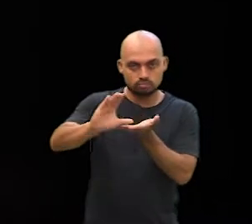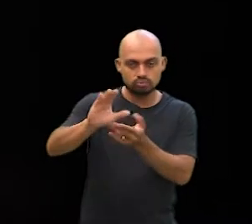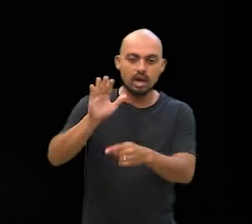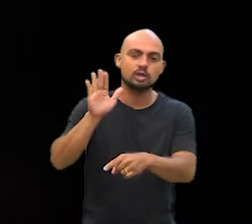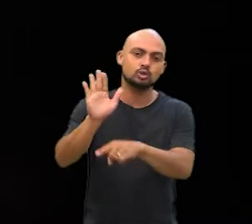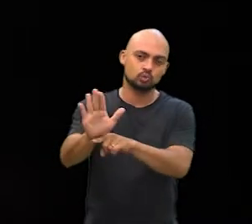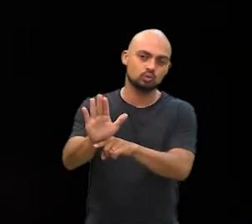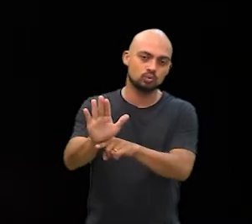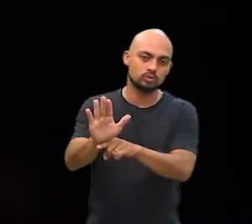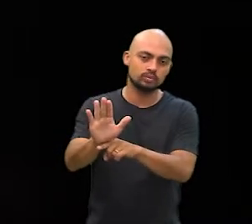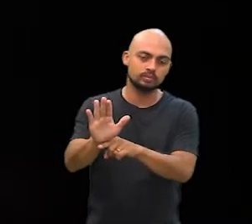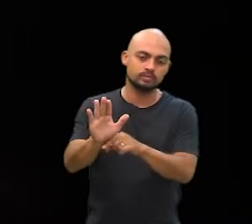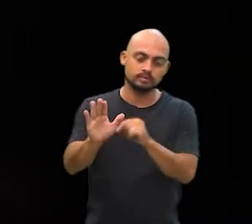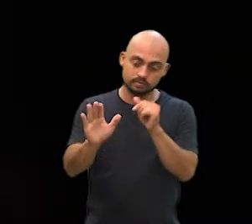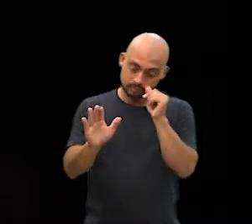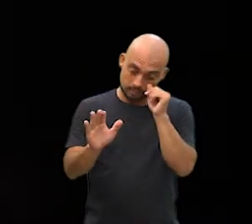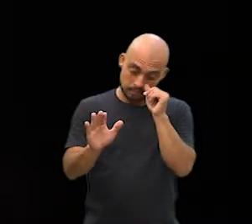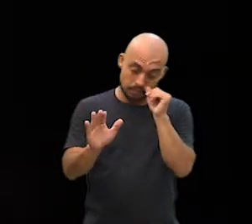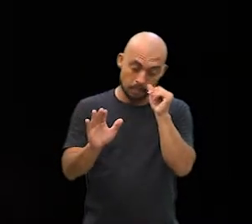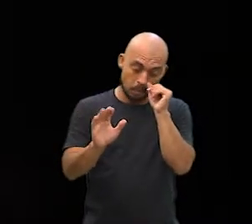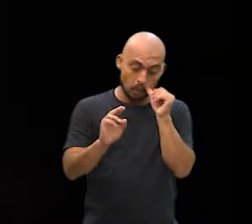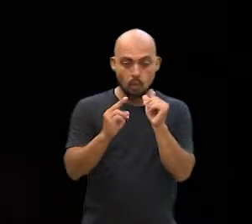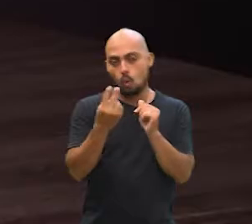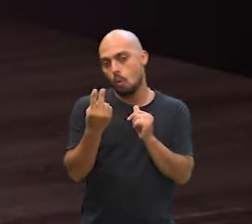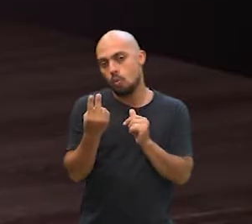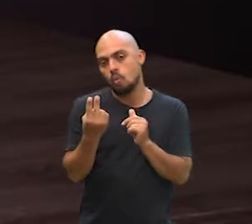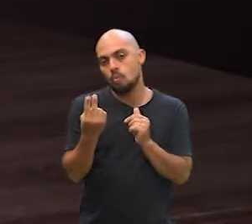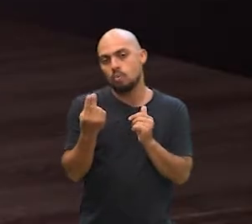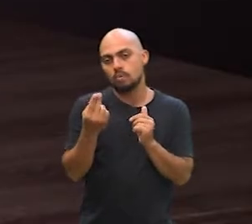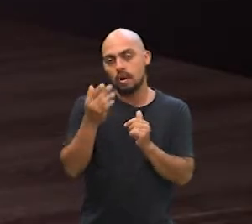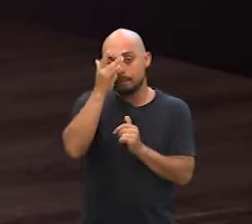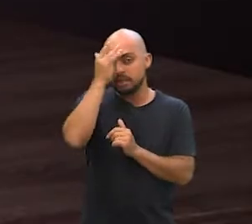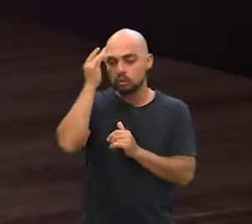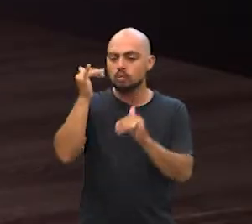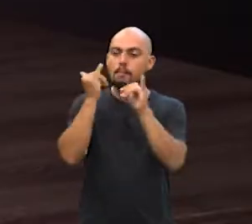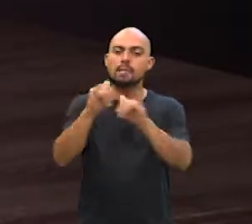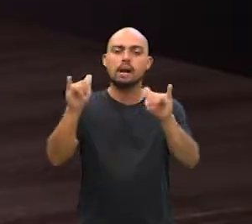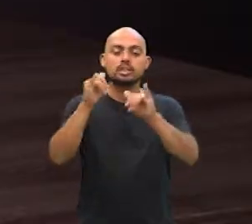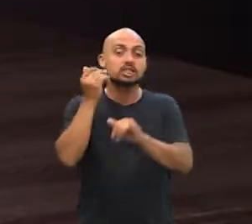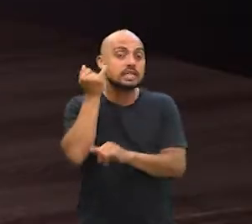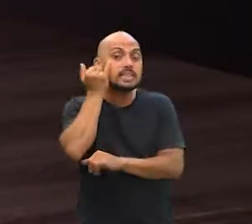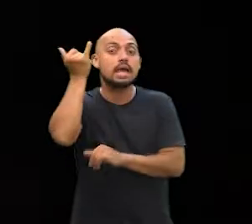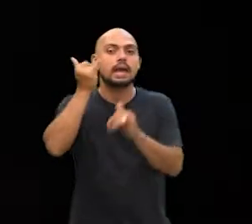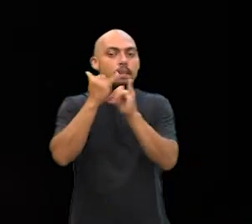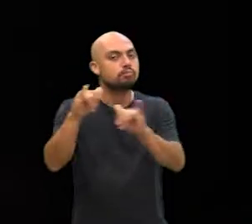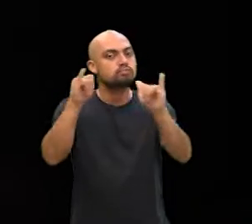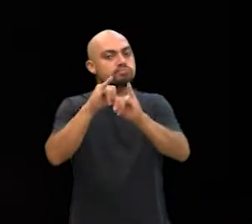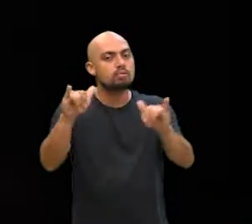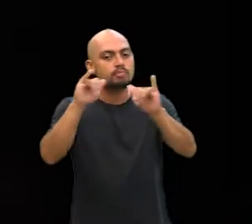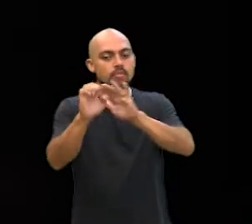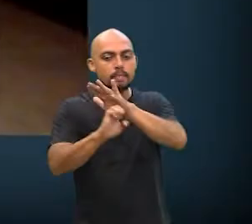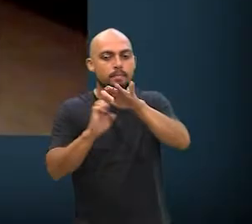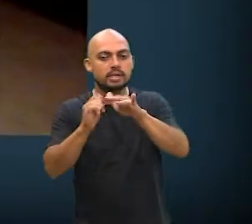ou inicial, ou foi mais uma pessoa que divulgou a sua ideia, divulgou a sua